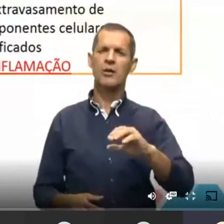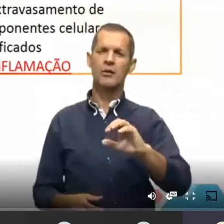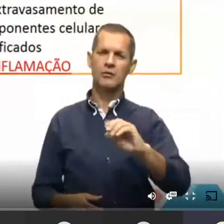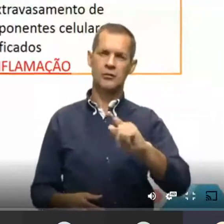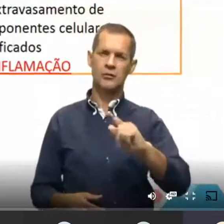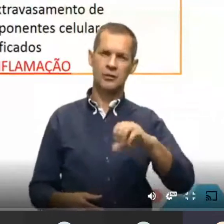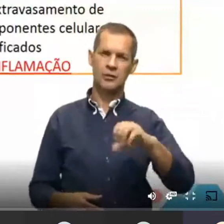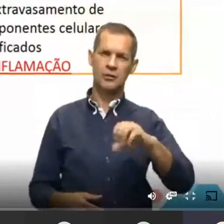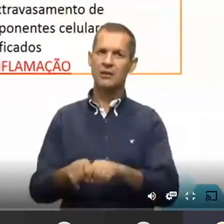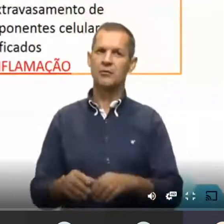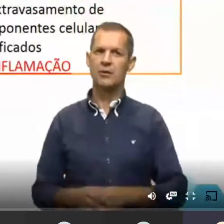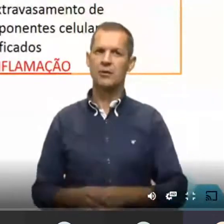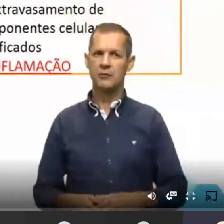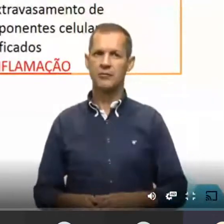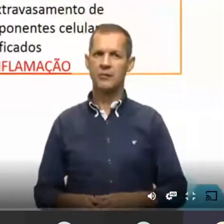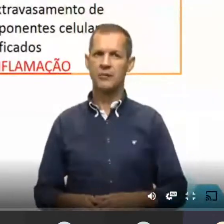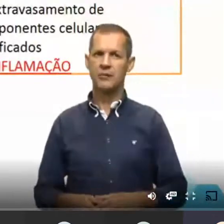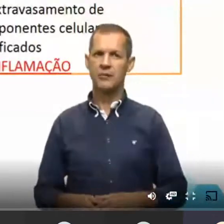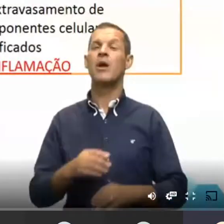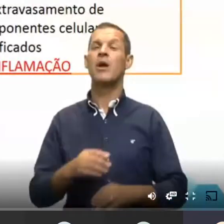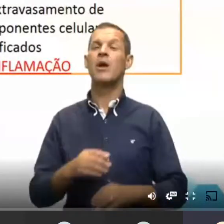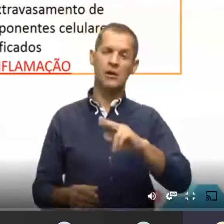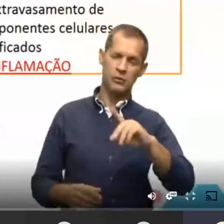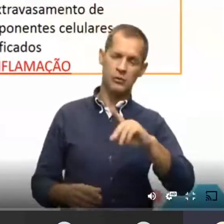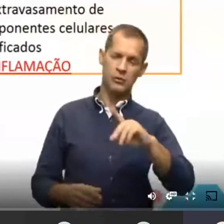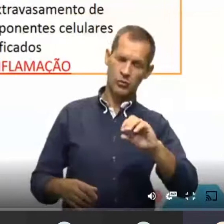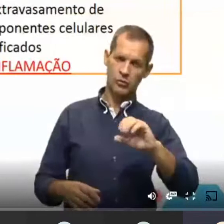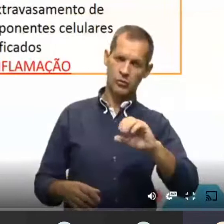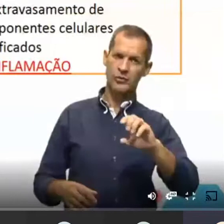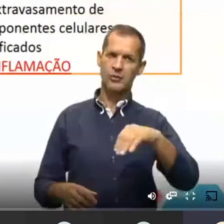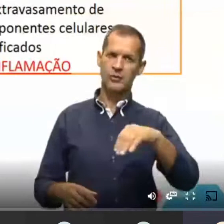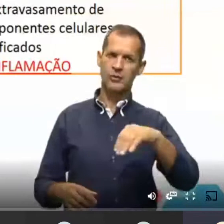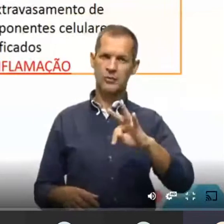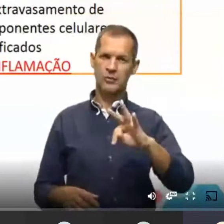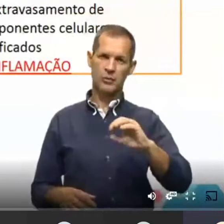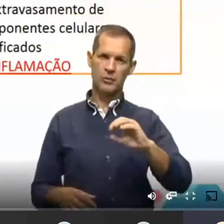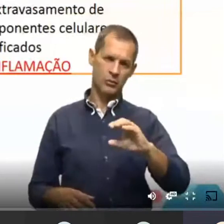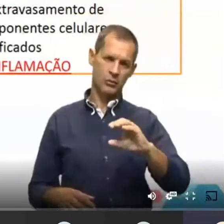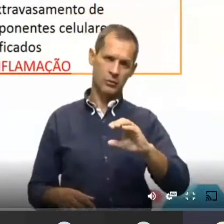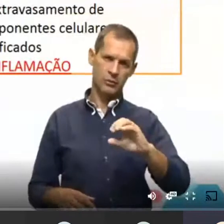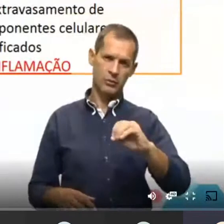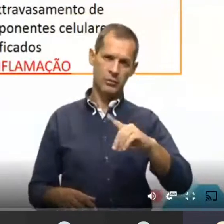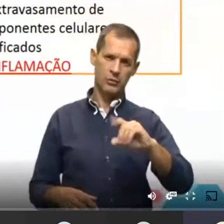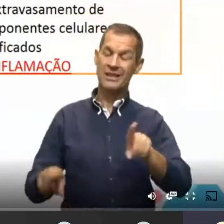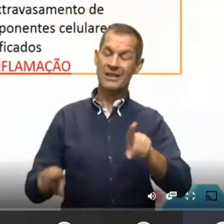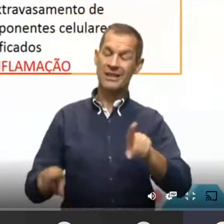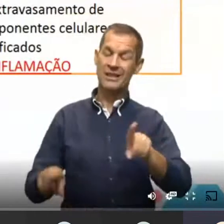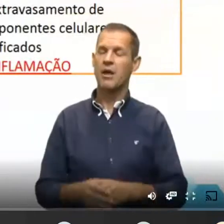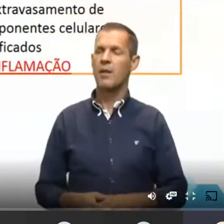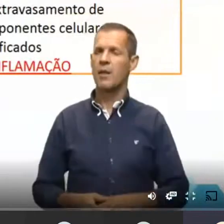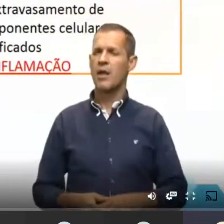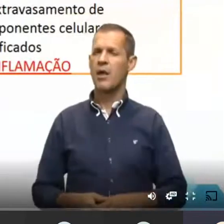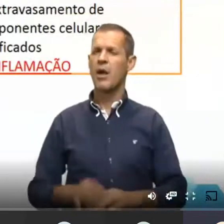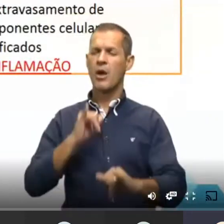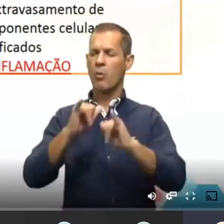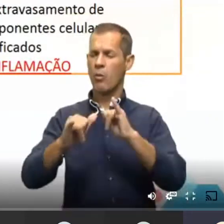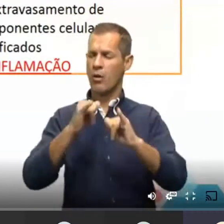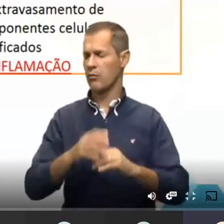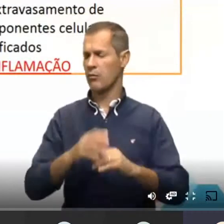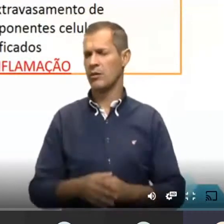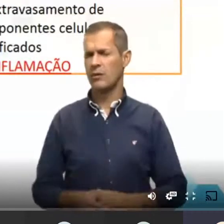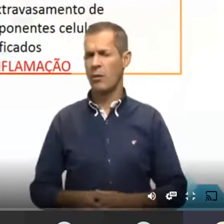retículo endoplasmático rugoso e as mitocôndrias. Isso é um achado histológico, é um